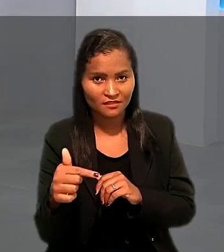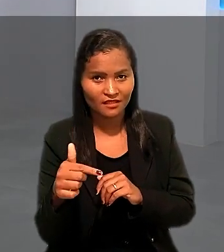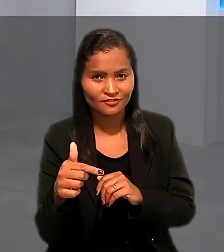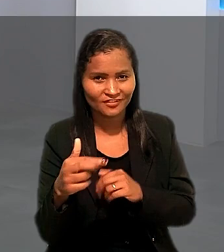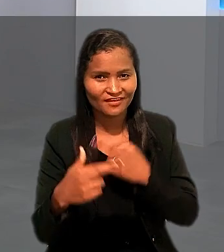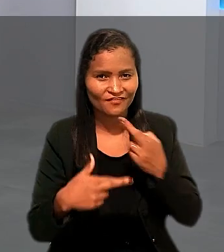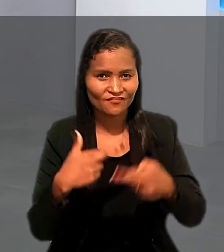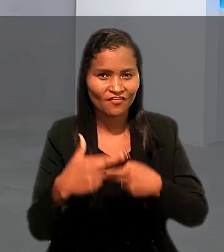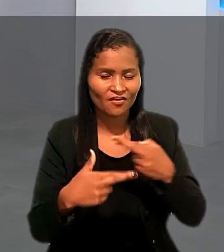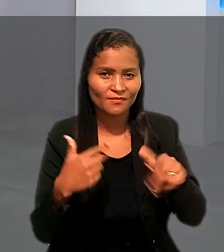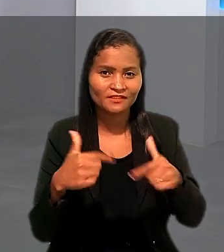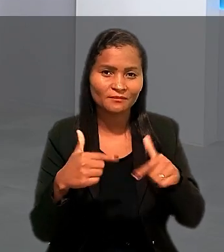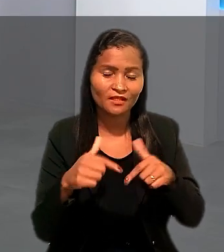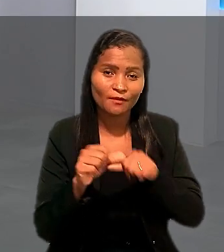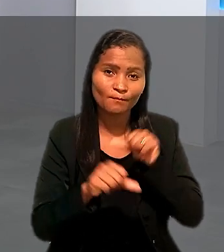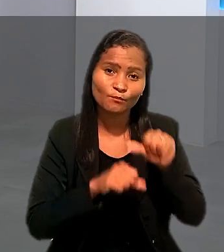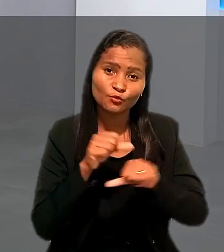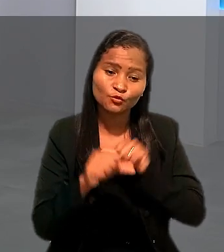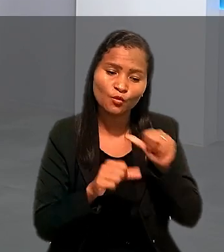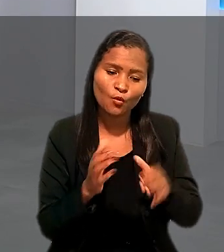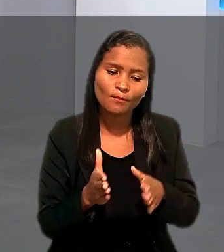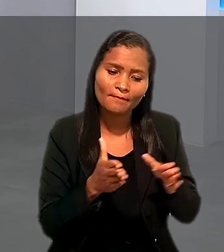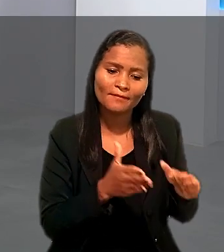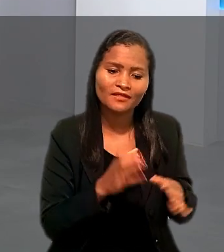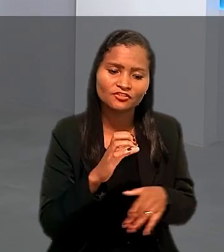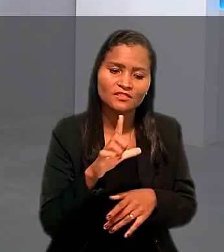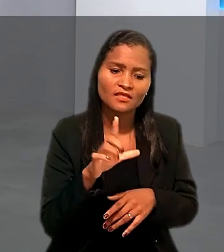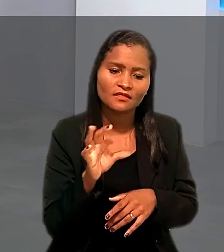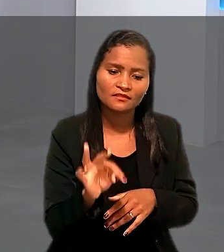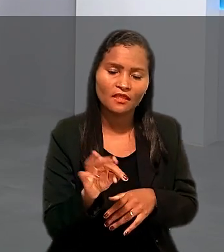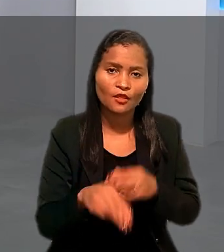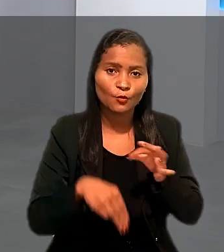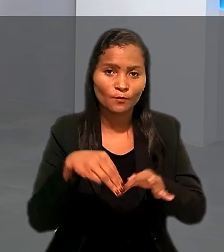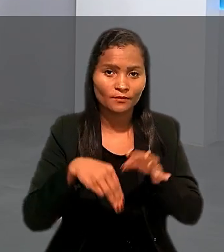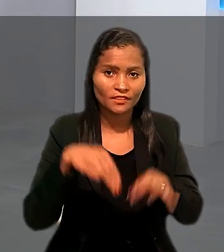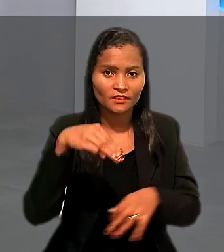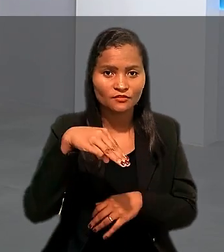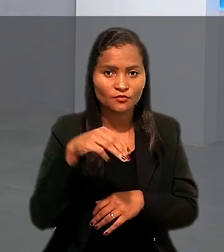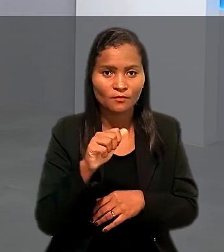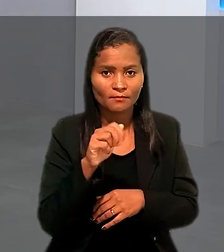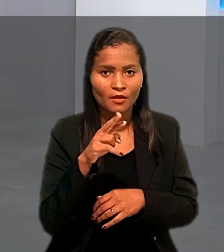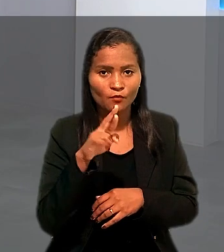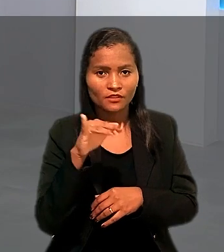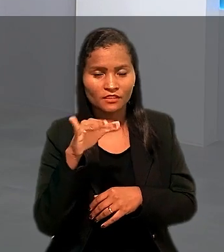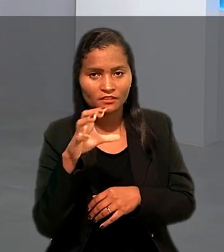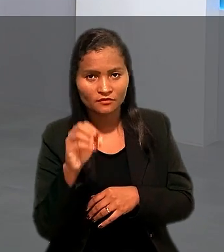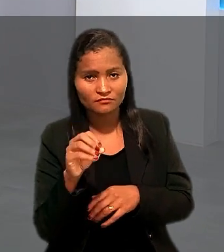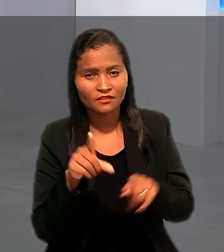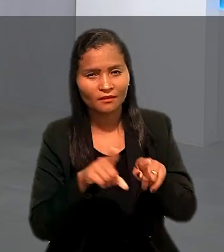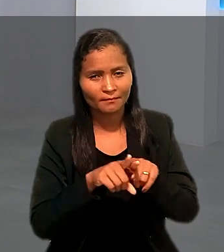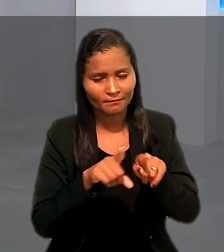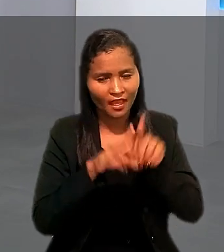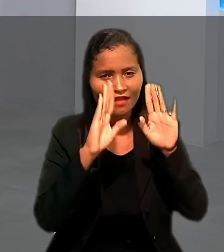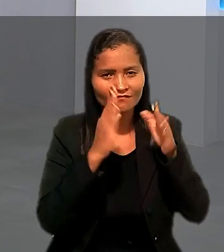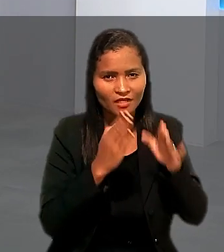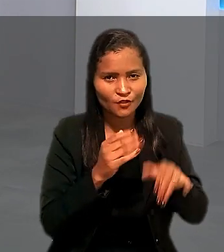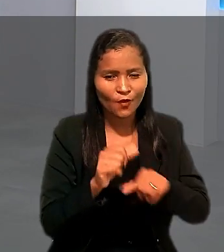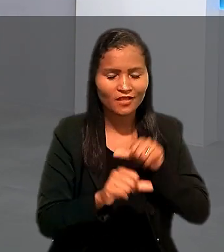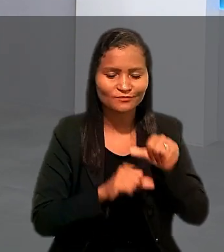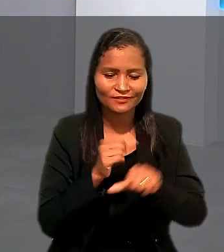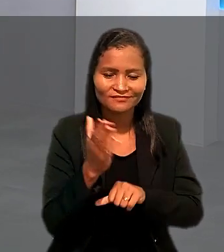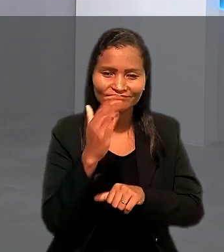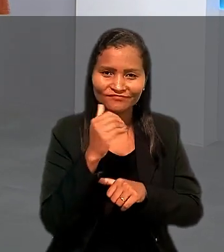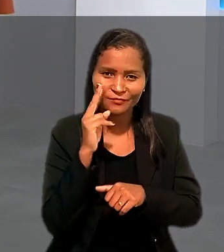13.467, conhecida como Reforma Trabalhista, alterou parte da CLT. O ministro Maurício Godinho Delgado também avaliou as mudanças.